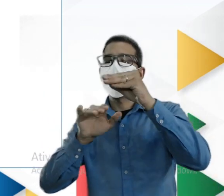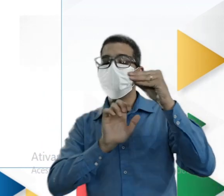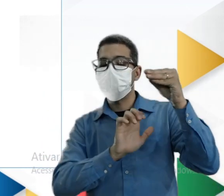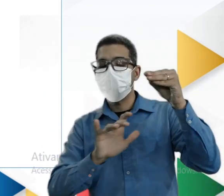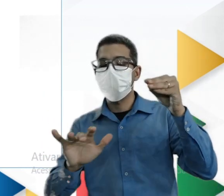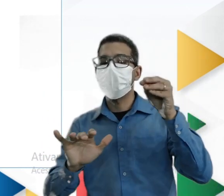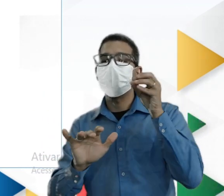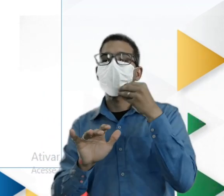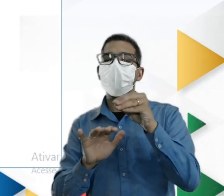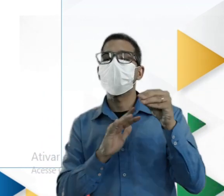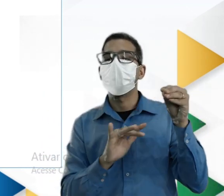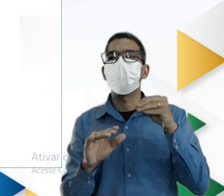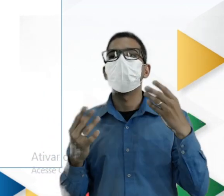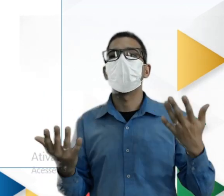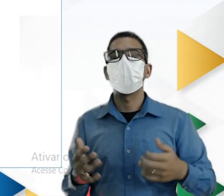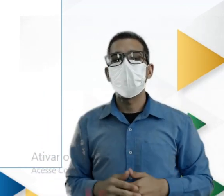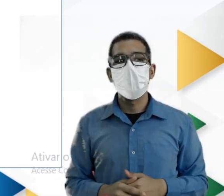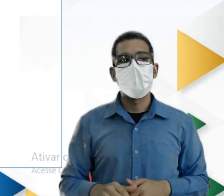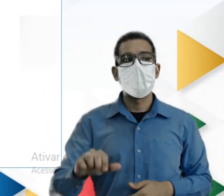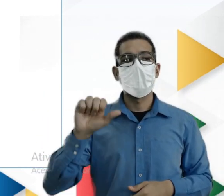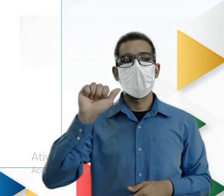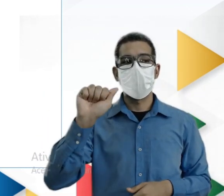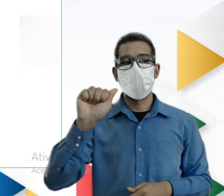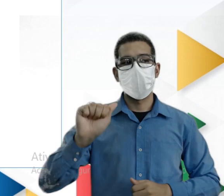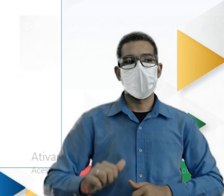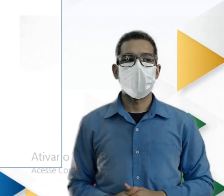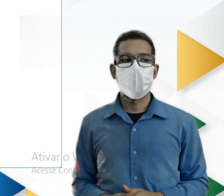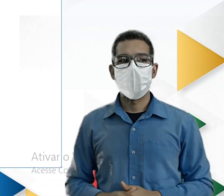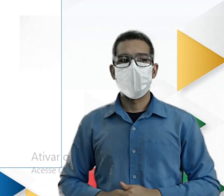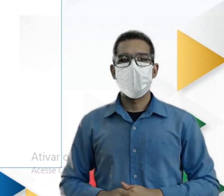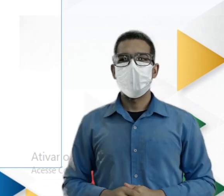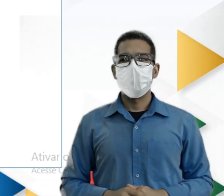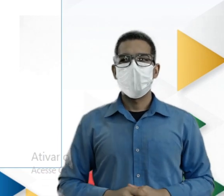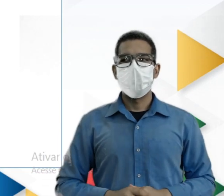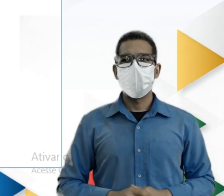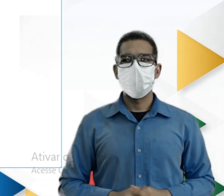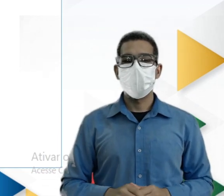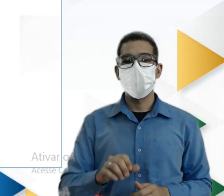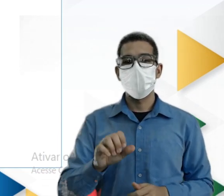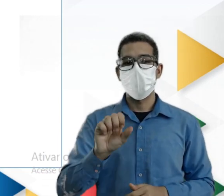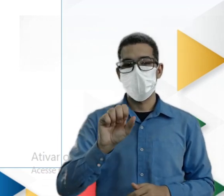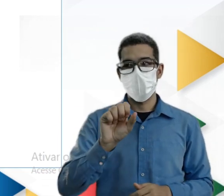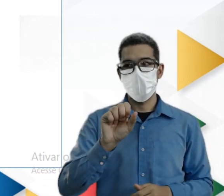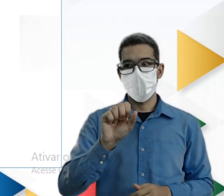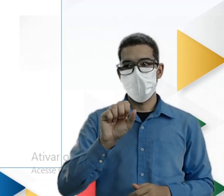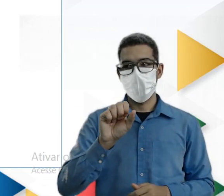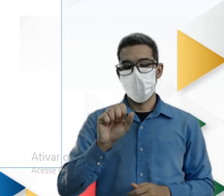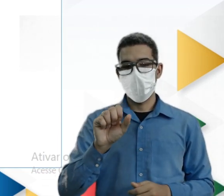ti, como é que seria? Seria letrinha A, superpovoado,